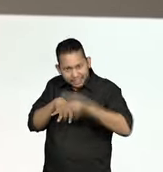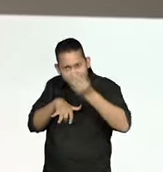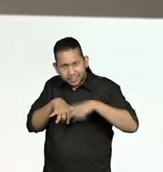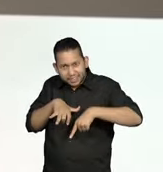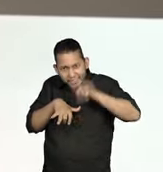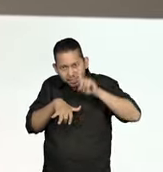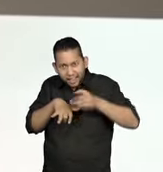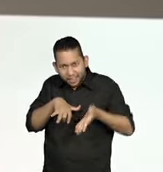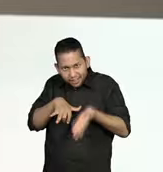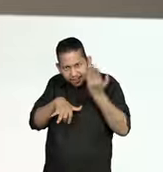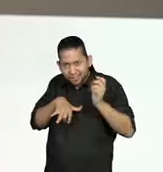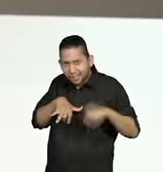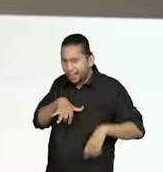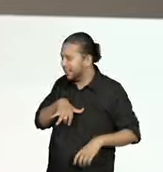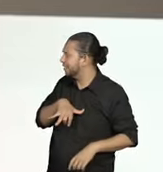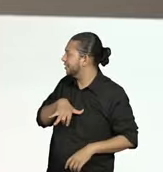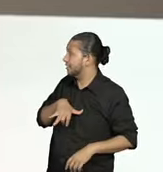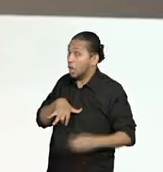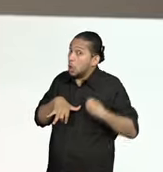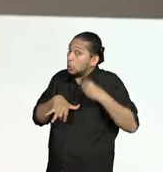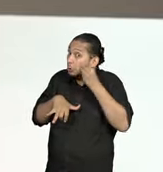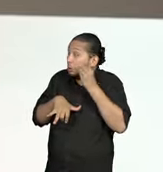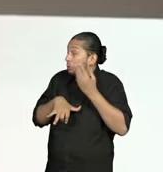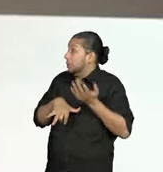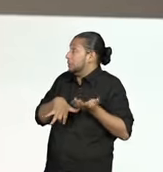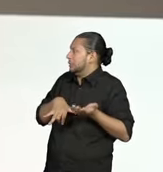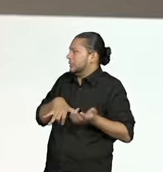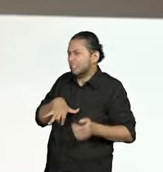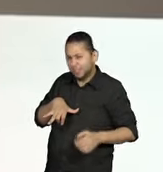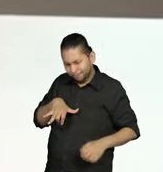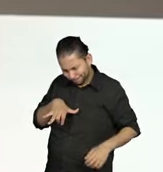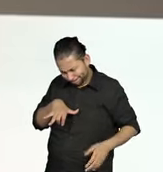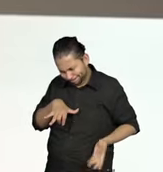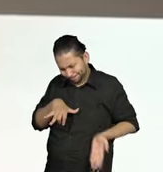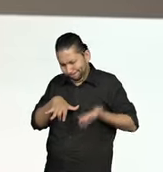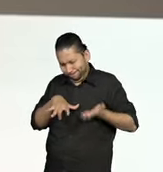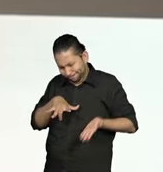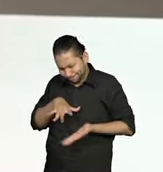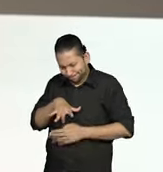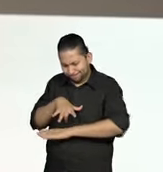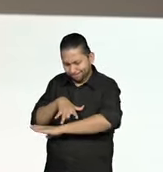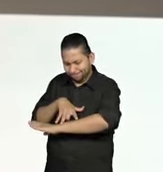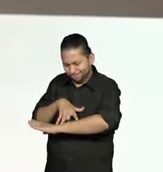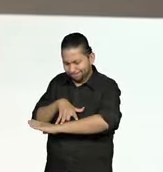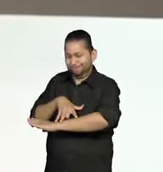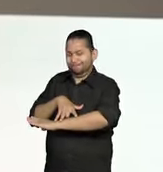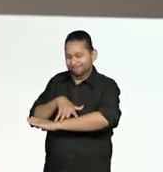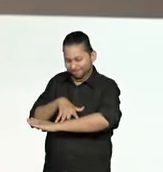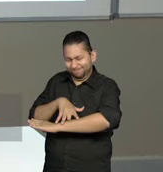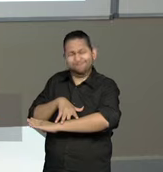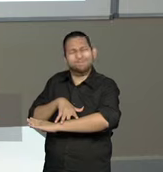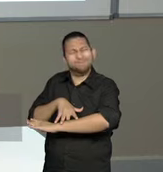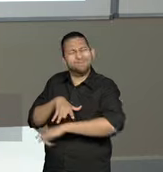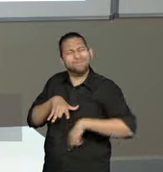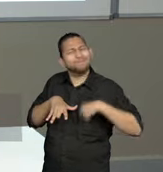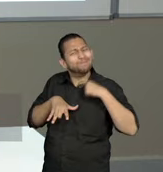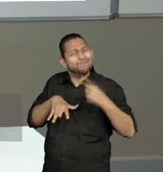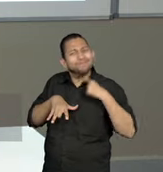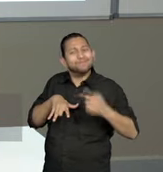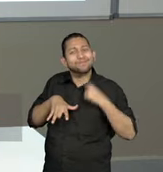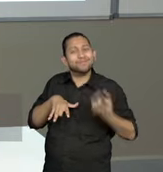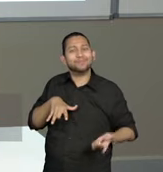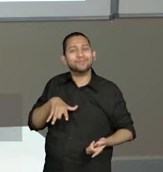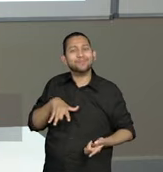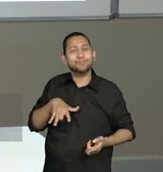Olha, eu estou tentando levantar. Estou fazendo força, mas não levanta. Está acontecendo isso com você também? Não dá para